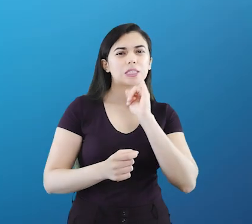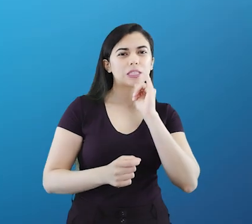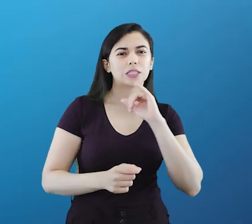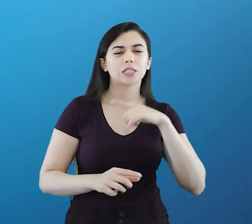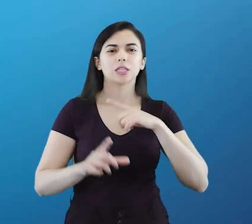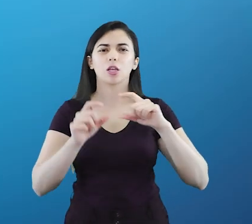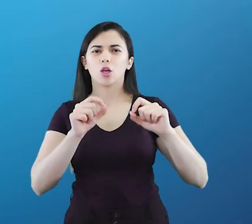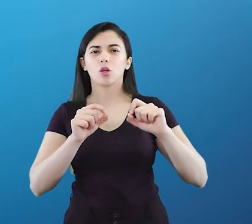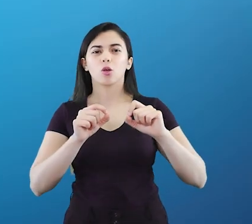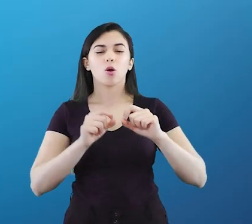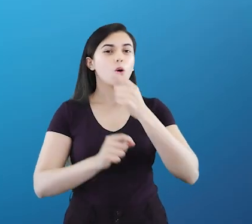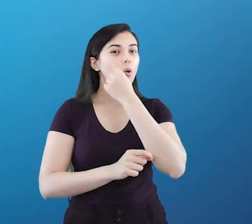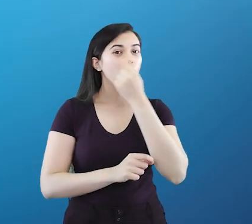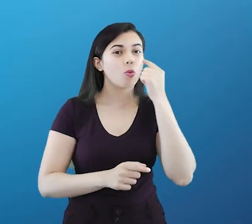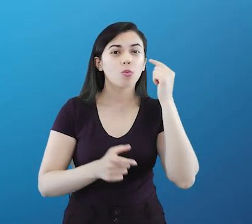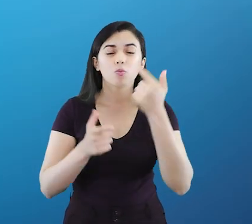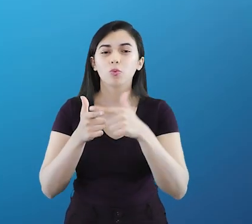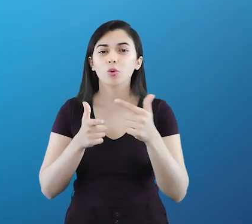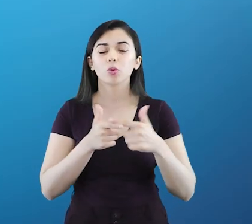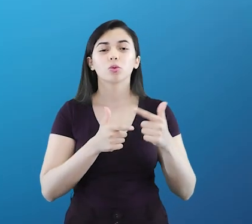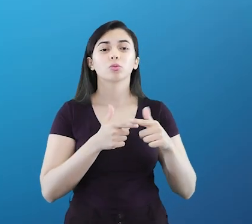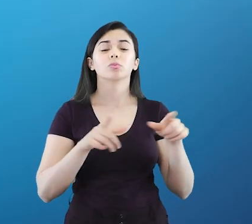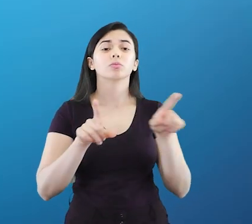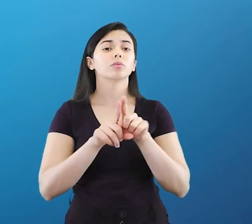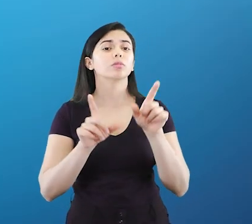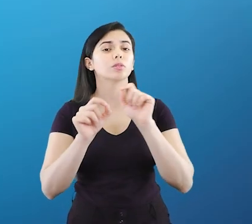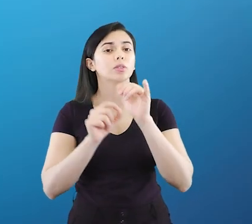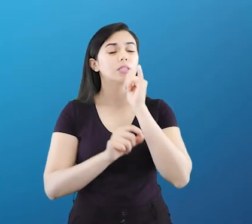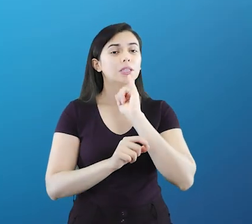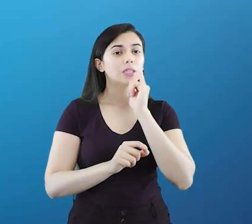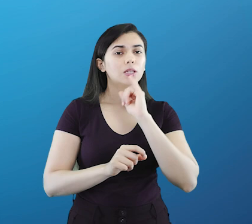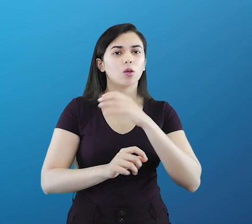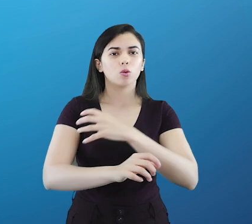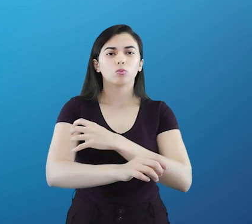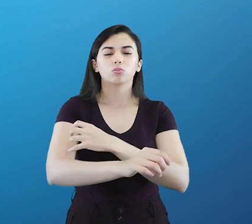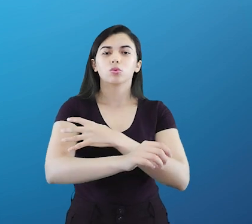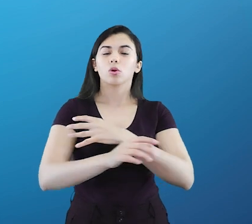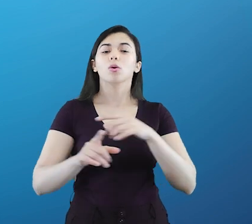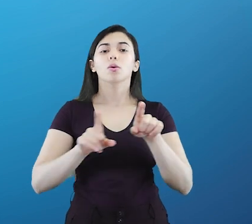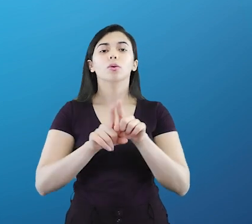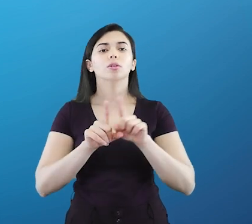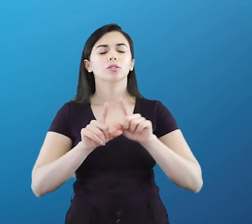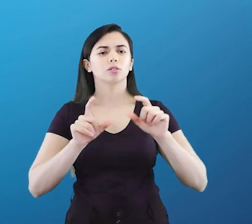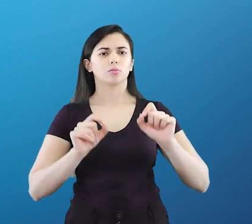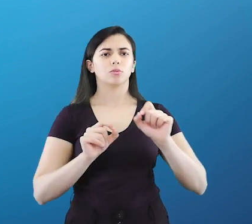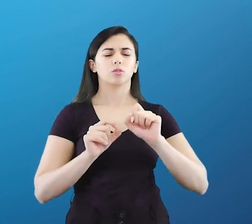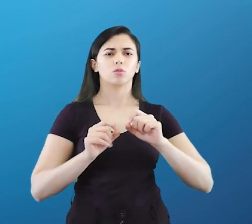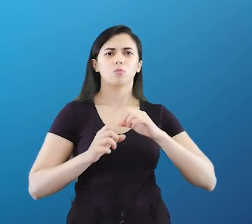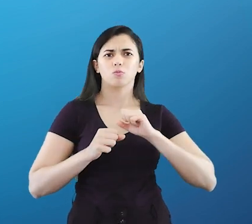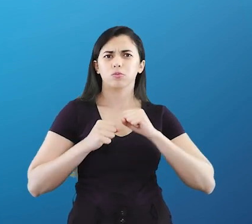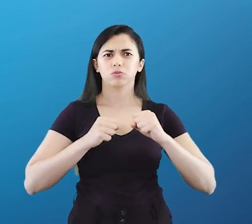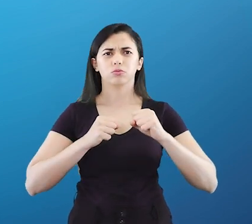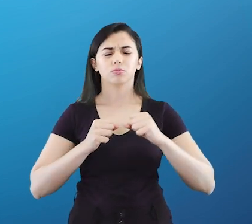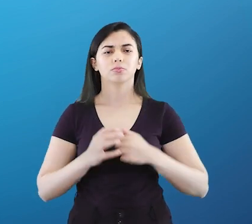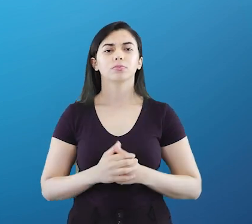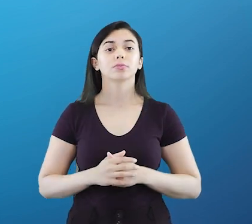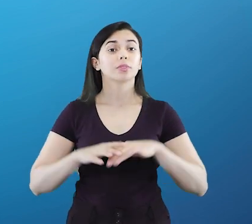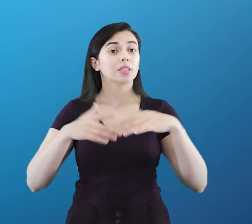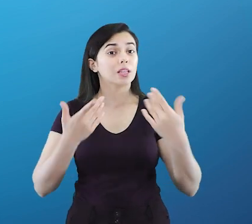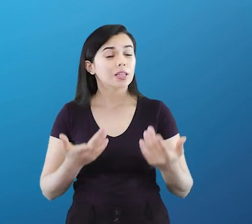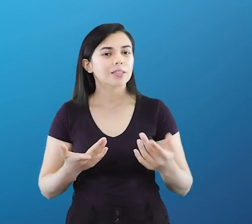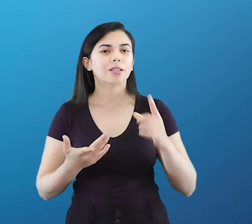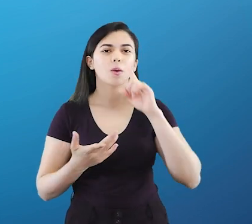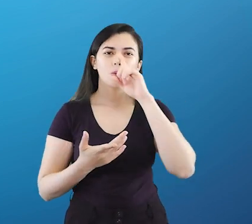epilepsia, problemas de visão, hipertensão devido à pressão intracraniana e convulsões. Então aqui nós temos um